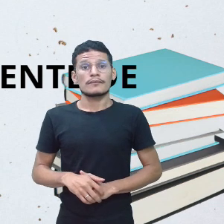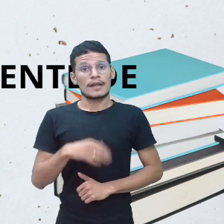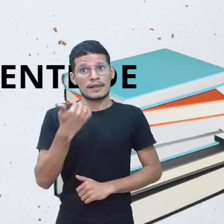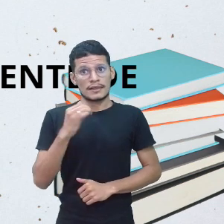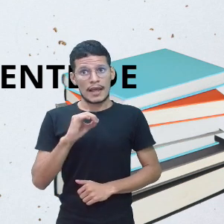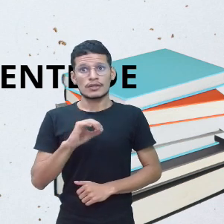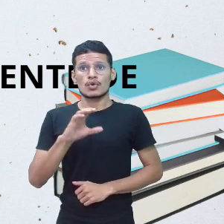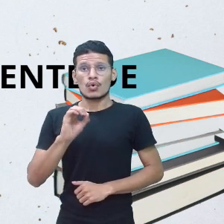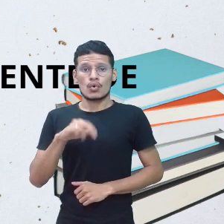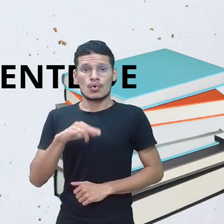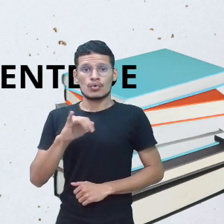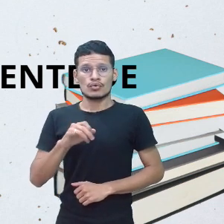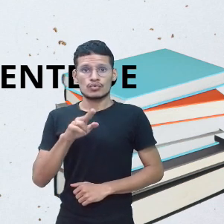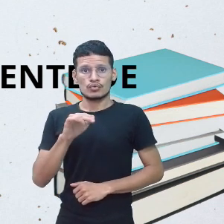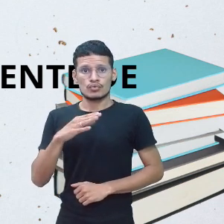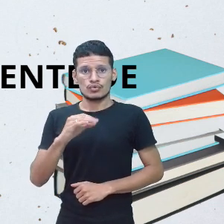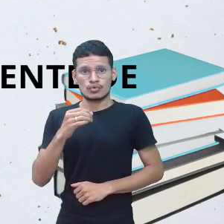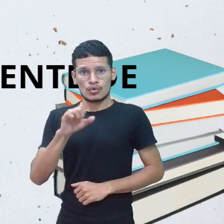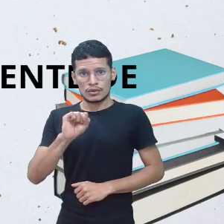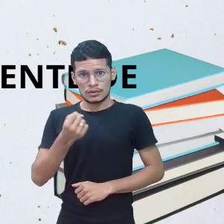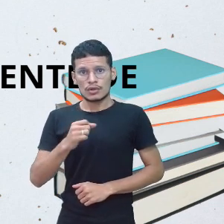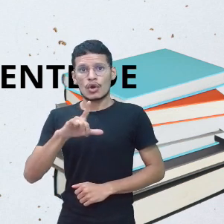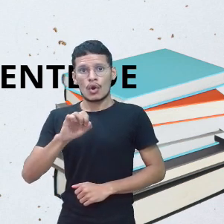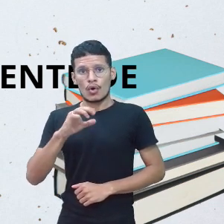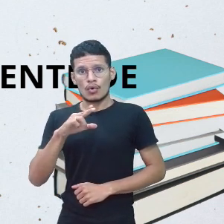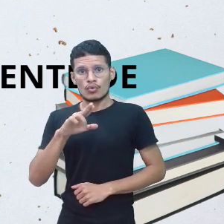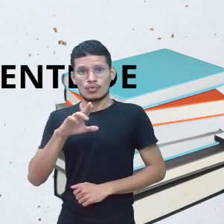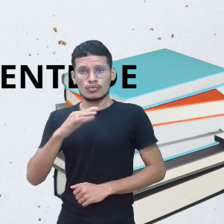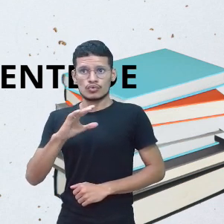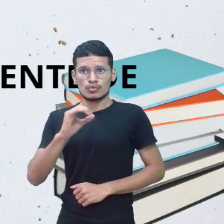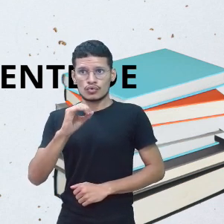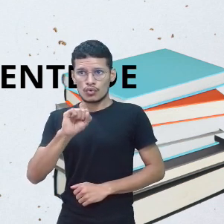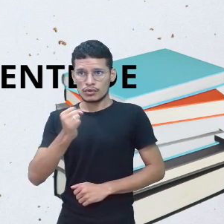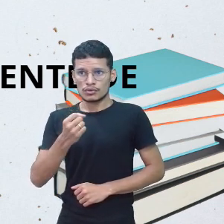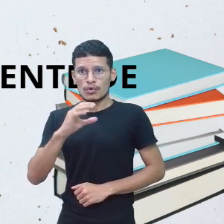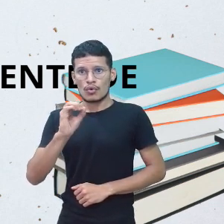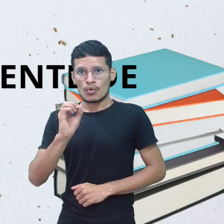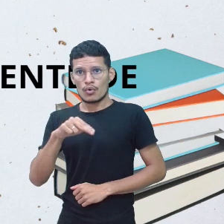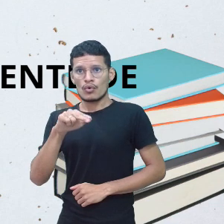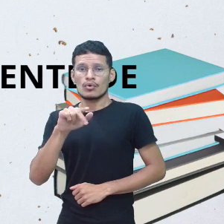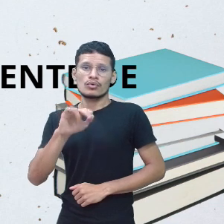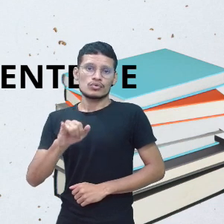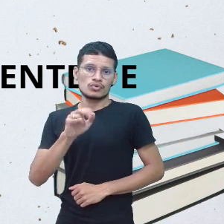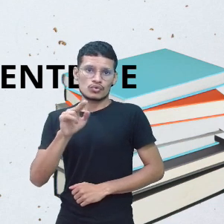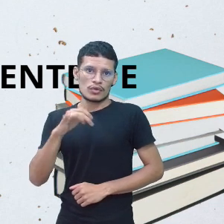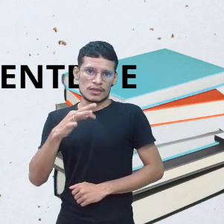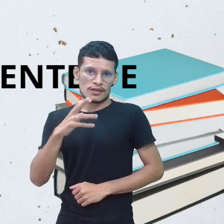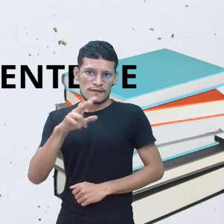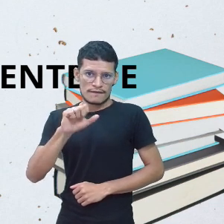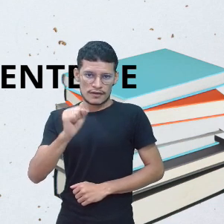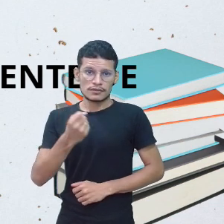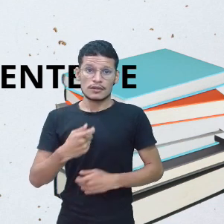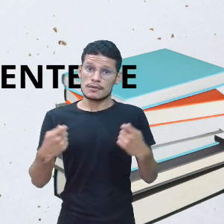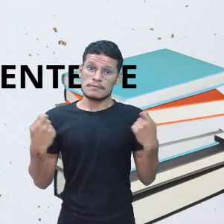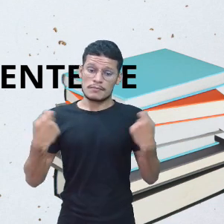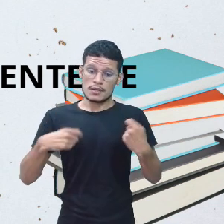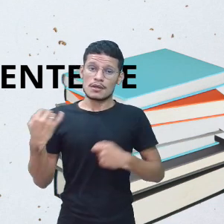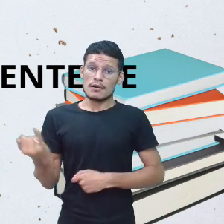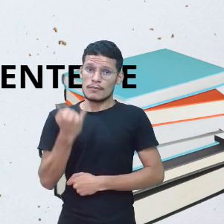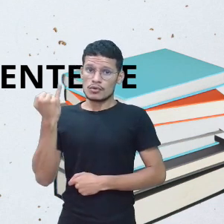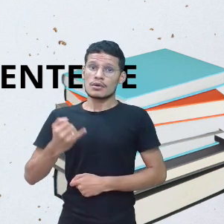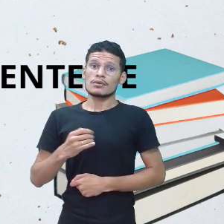10. Nós temos as conjunções e locuções conjuntivas. É sumamente importante para a interpretação do texto